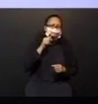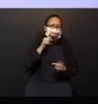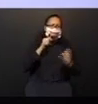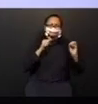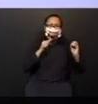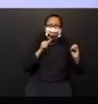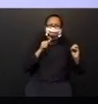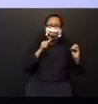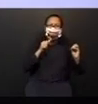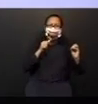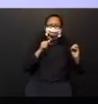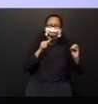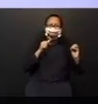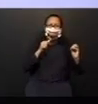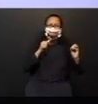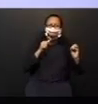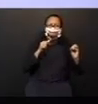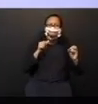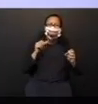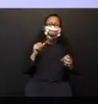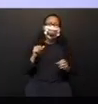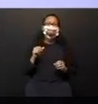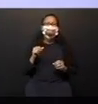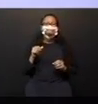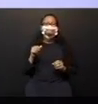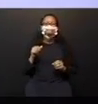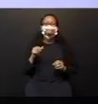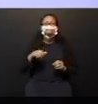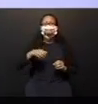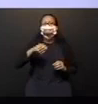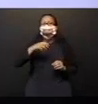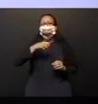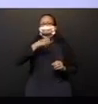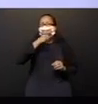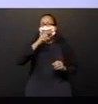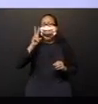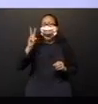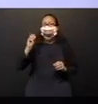de avô? Esse vocês sabem, isso é fácil.